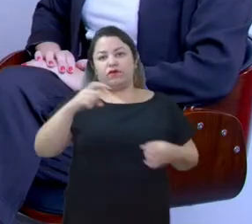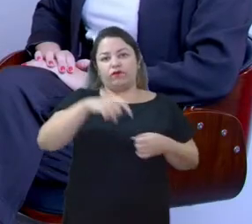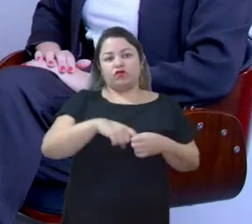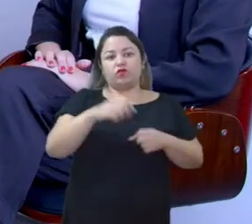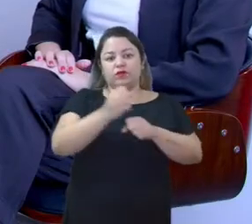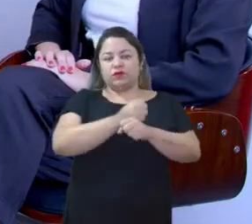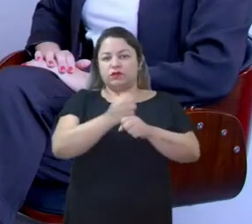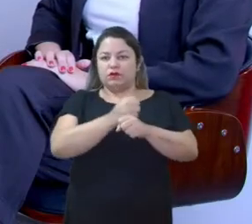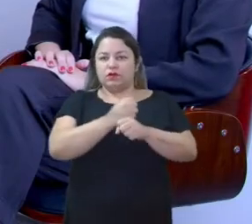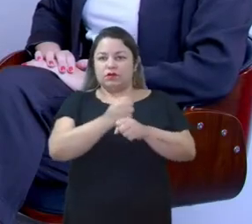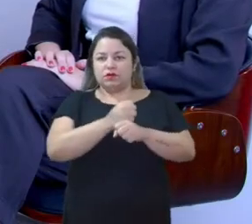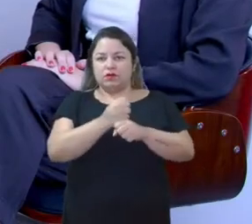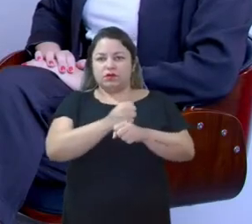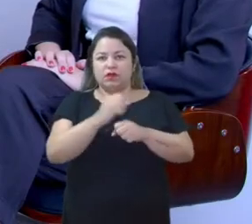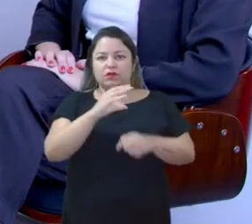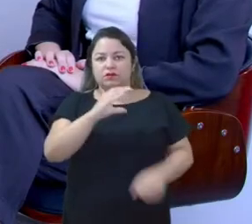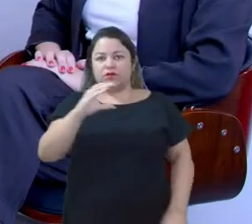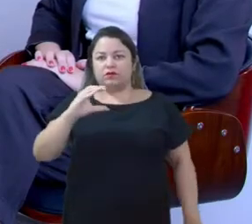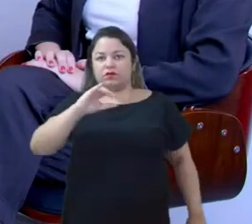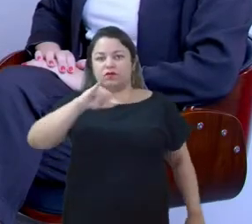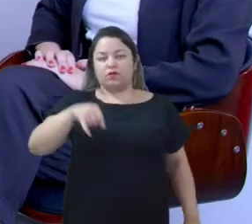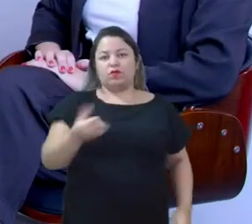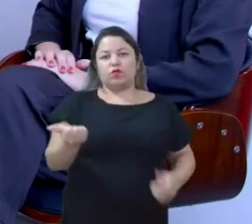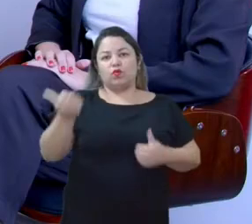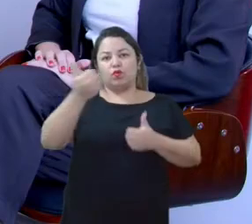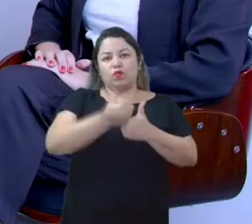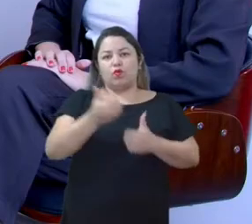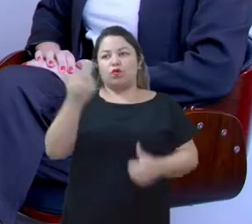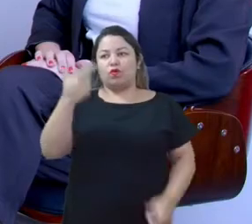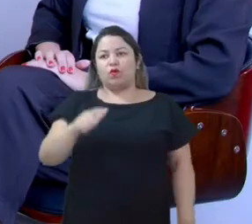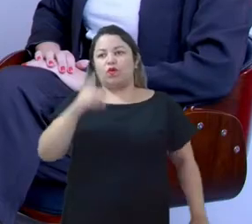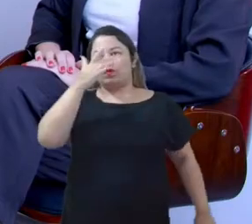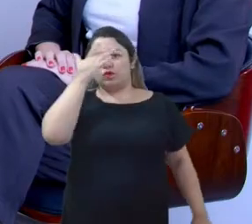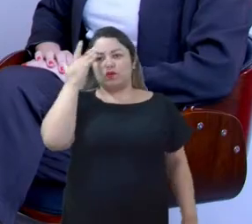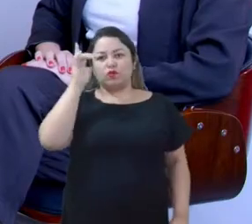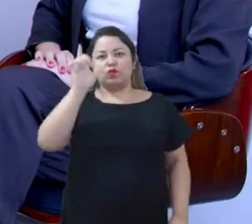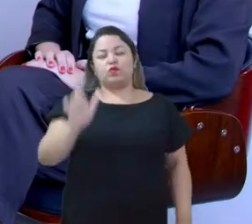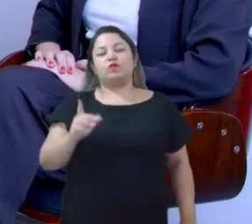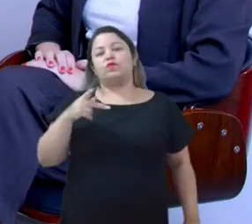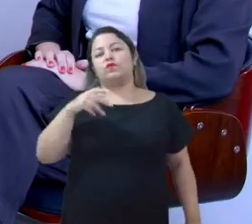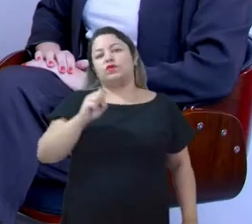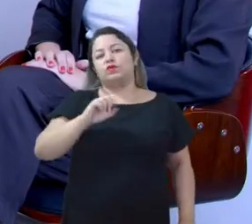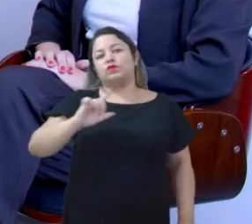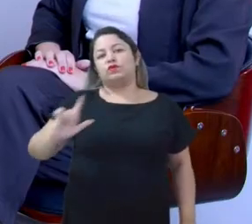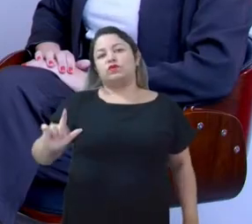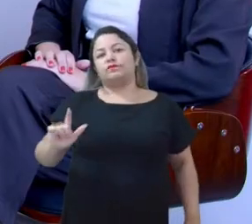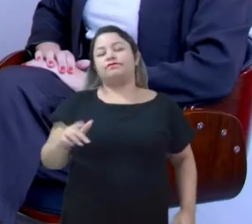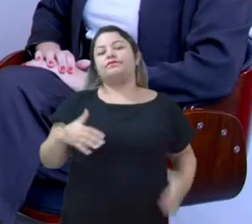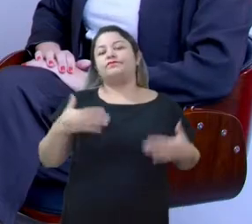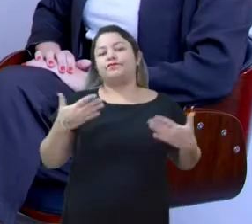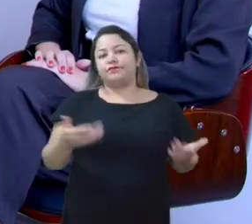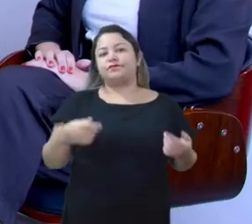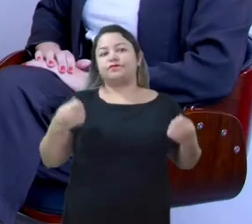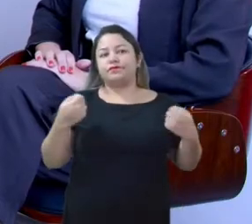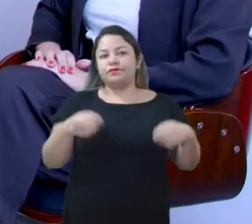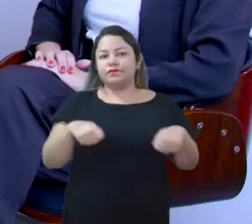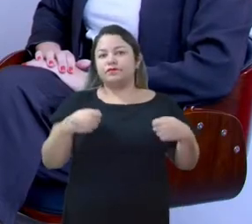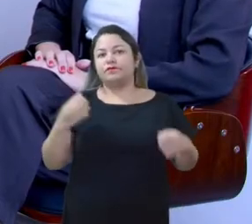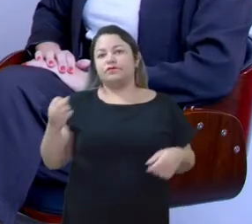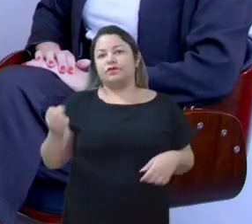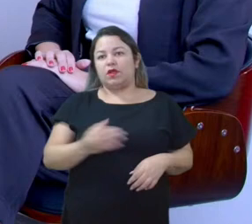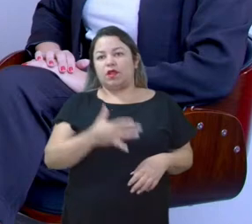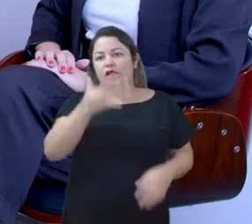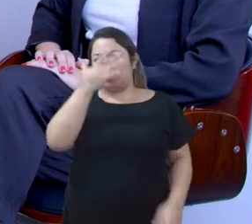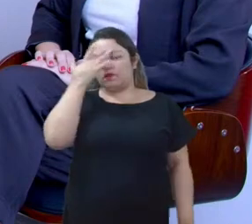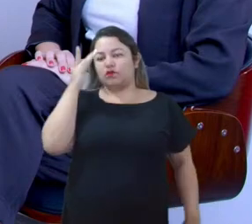ano na CCJ, ele foi substituído por outro membro do partido do PSOL e, portanto, precisa de uma nova indicação.